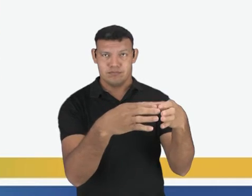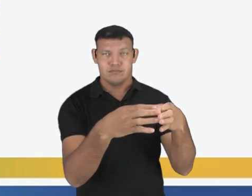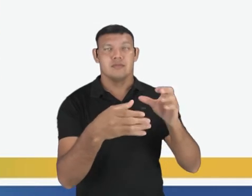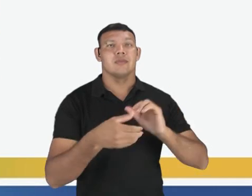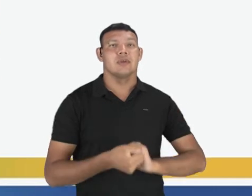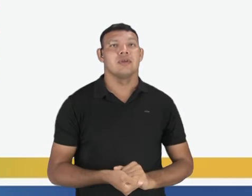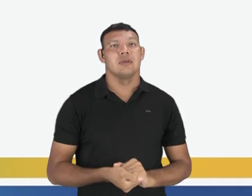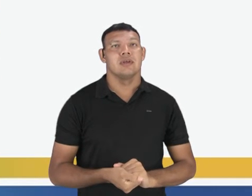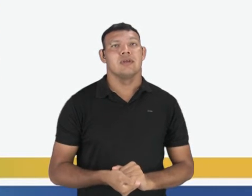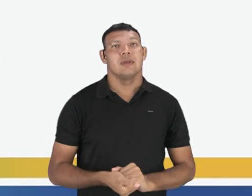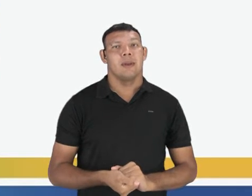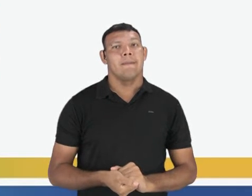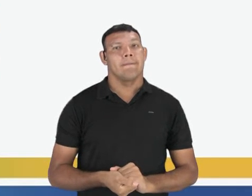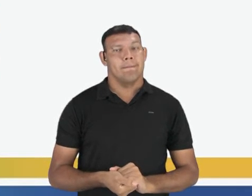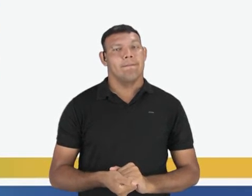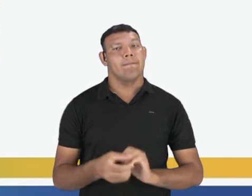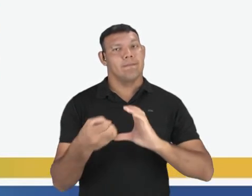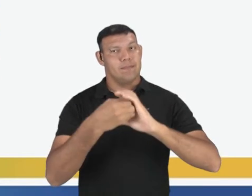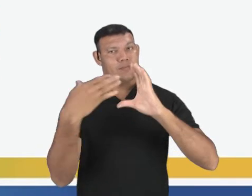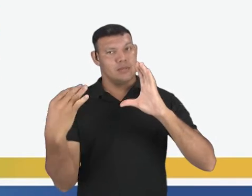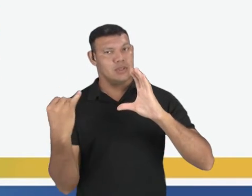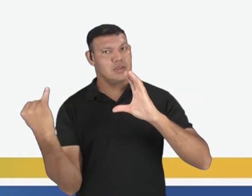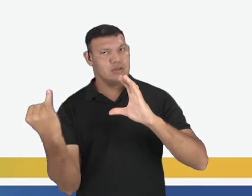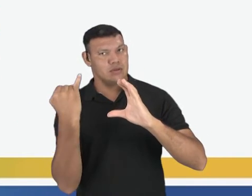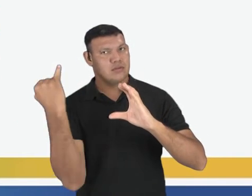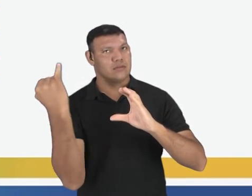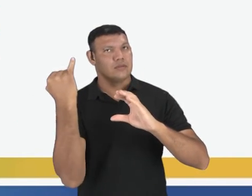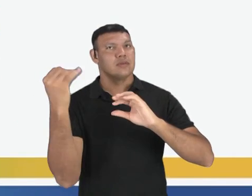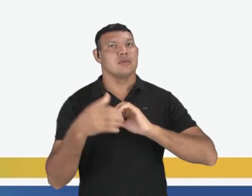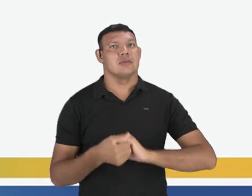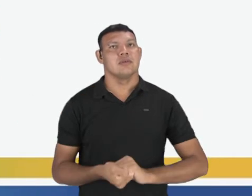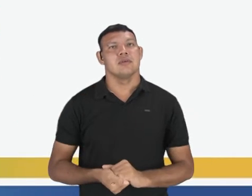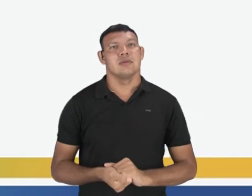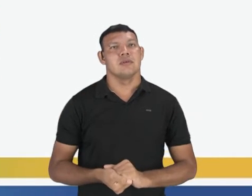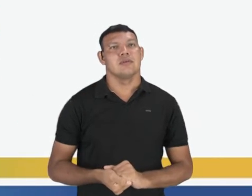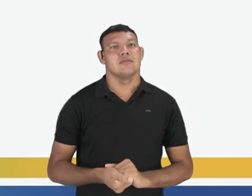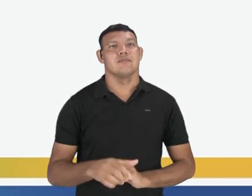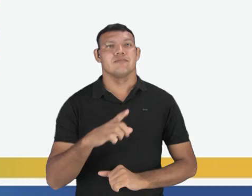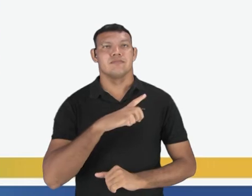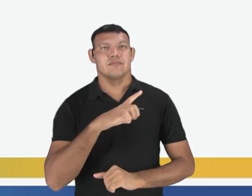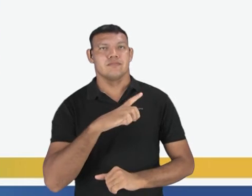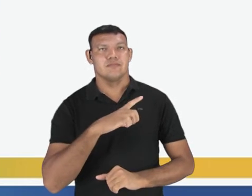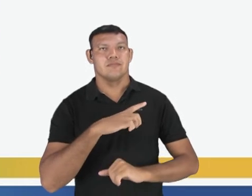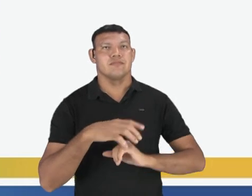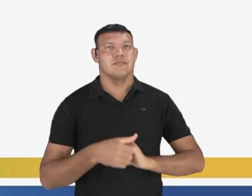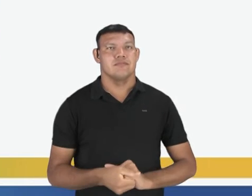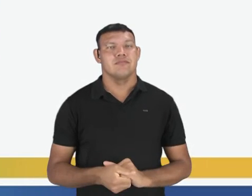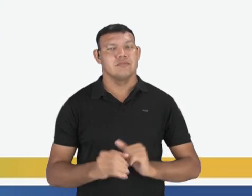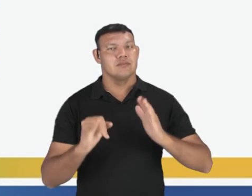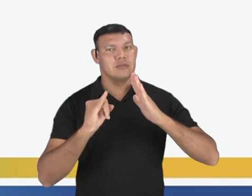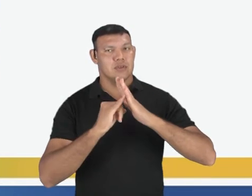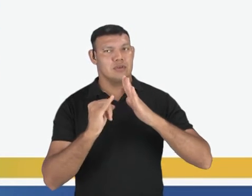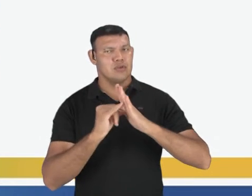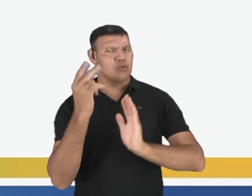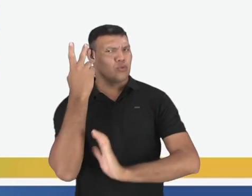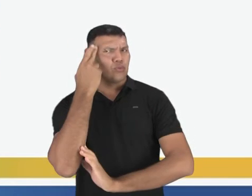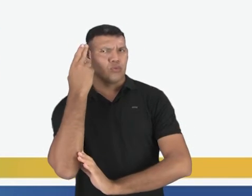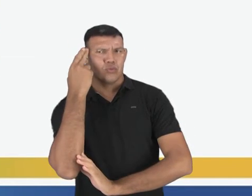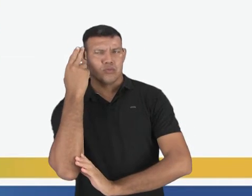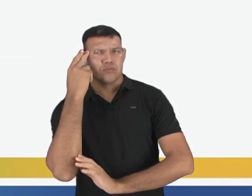assim fundamentais, né? Características, então, a gente tem questão aí de órgãos também naturais,